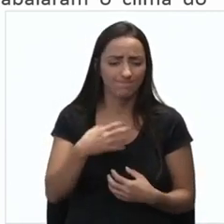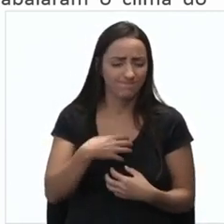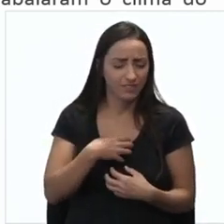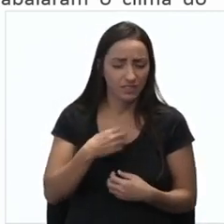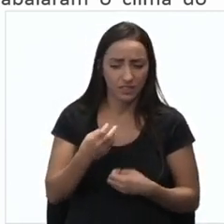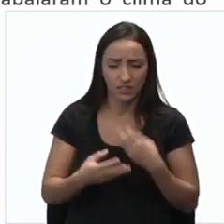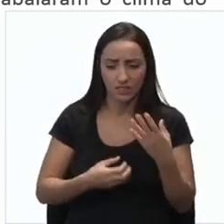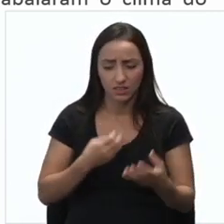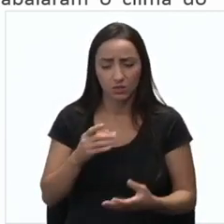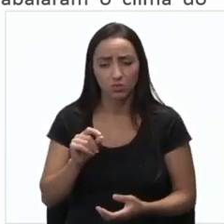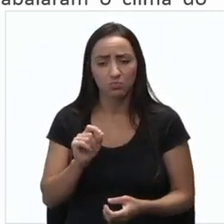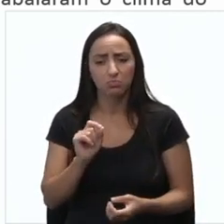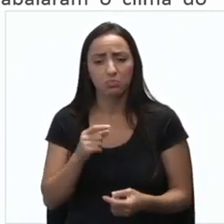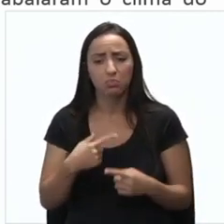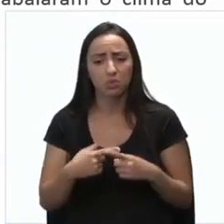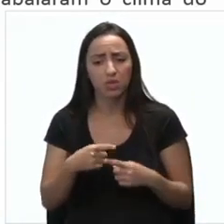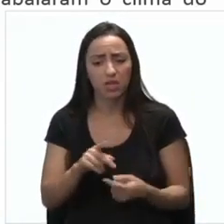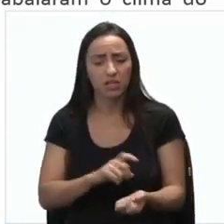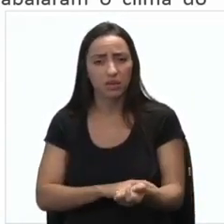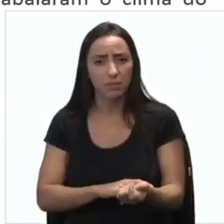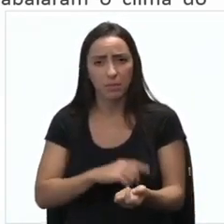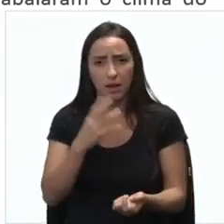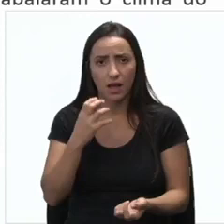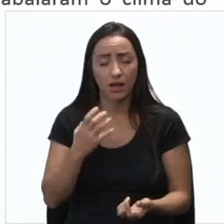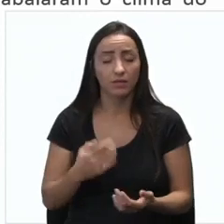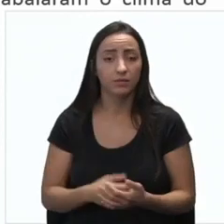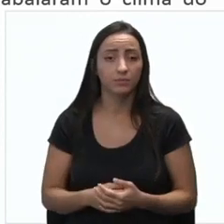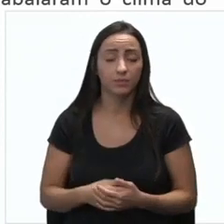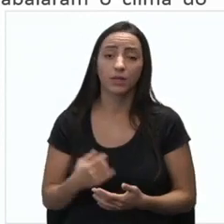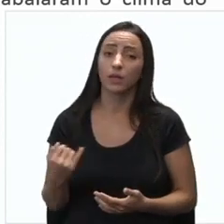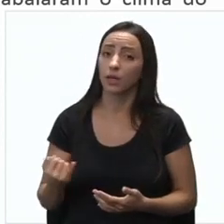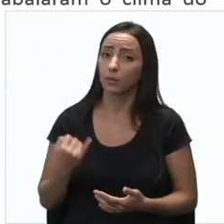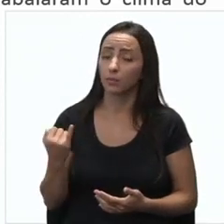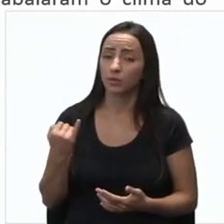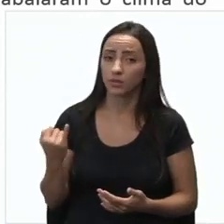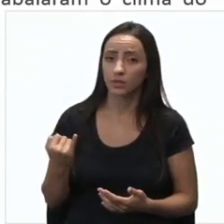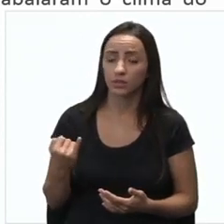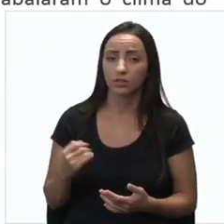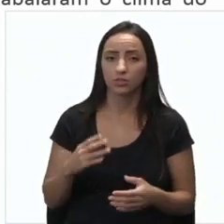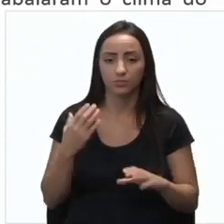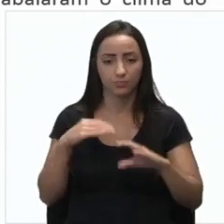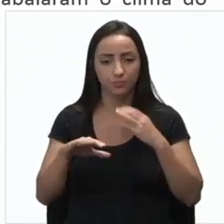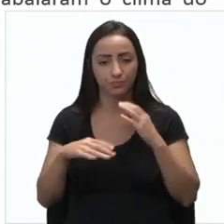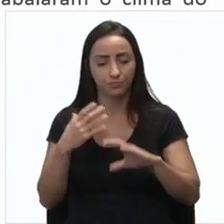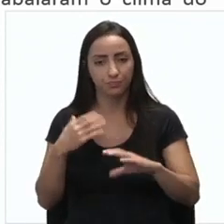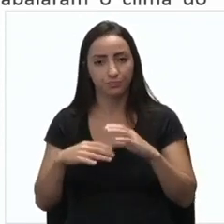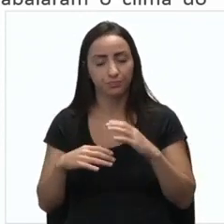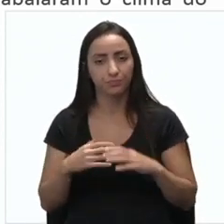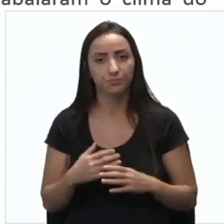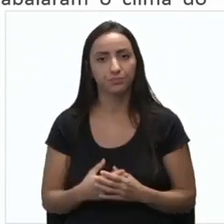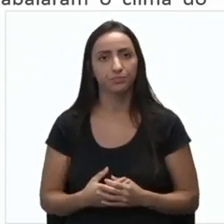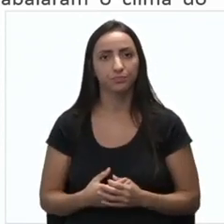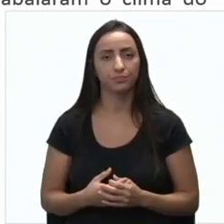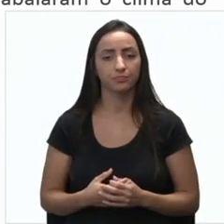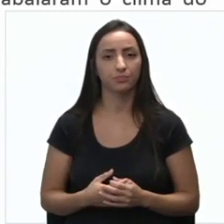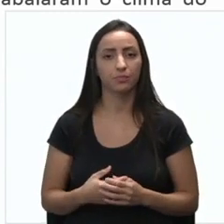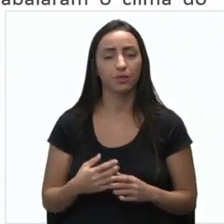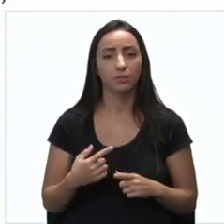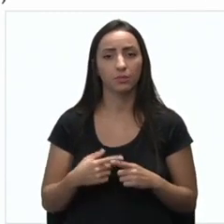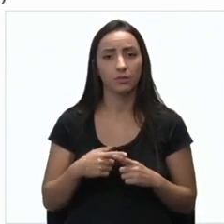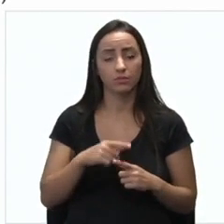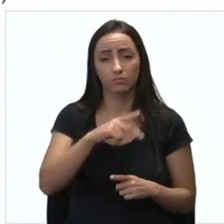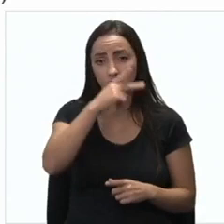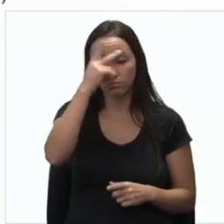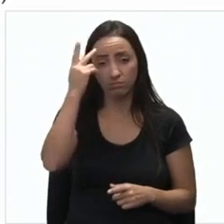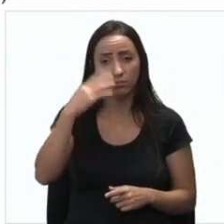brava com o outro colega. Então, é muito importante dar voz a essas pessoas que estão